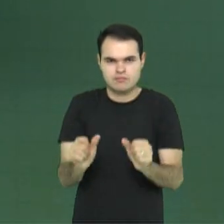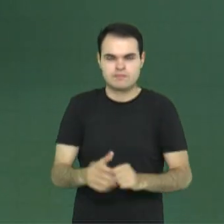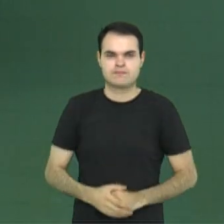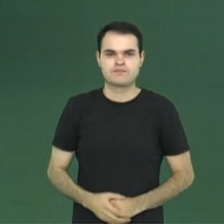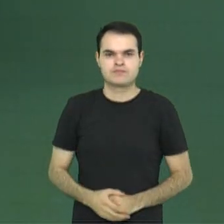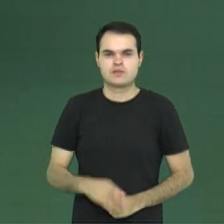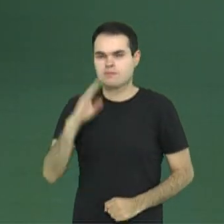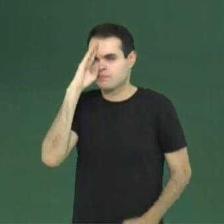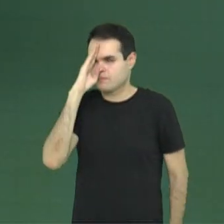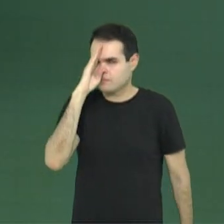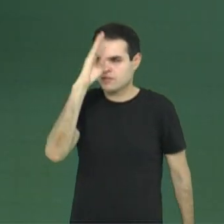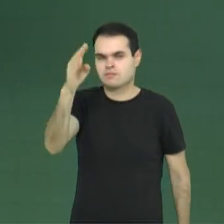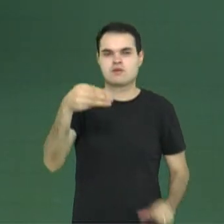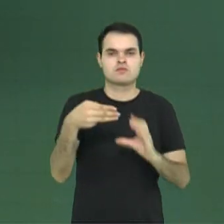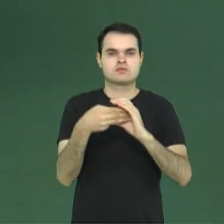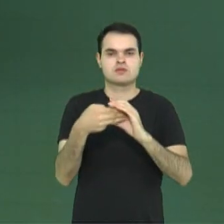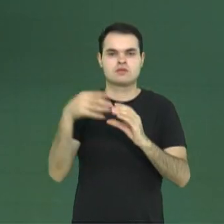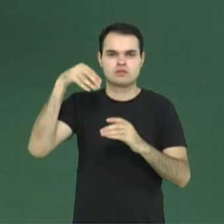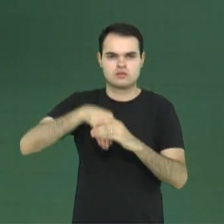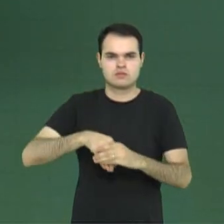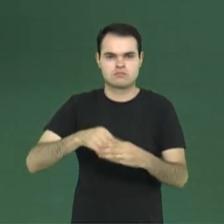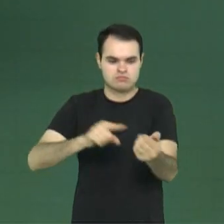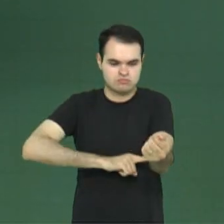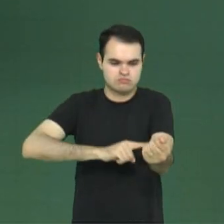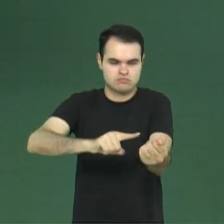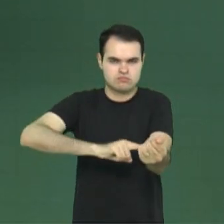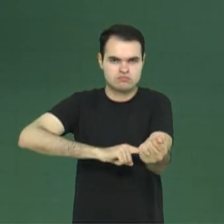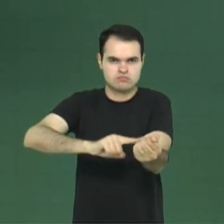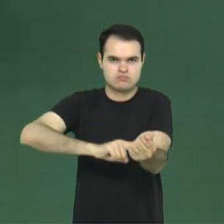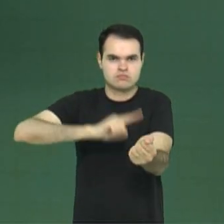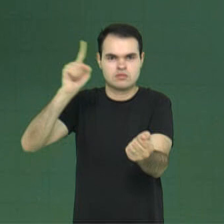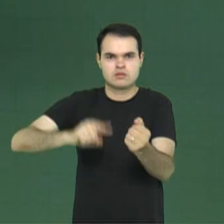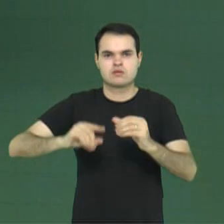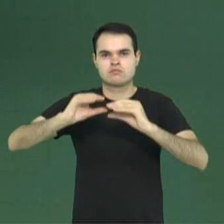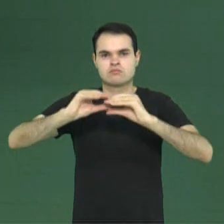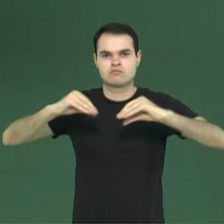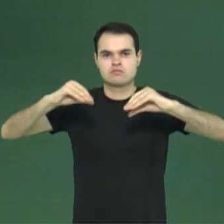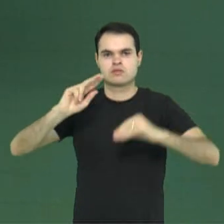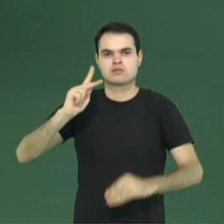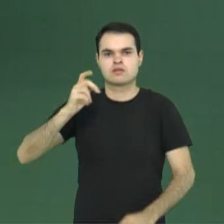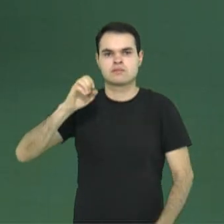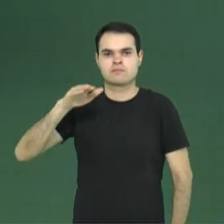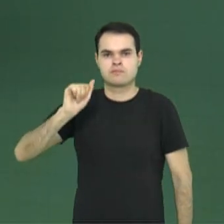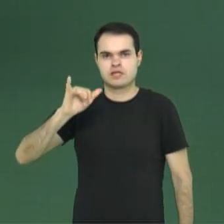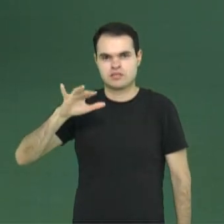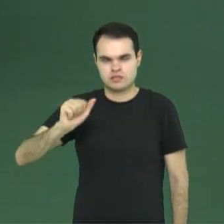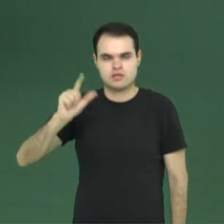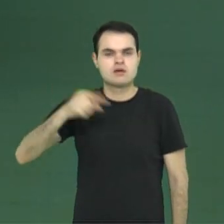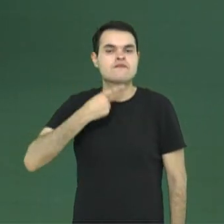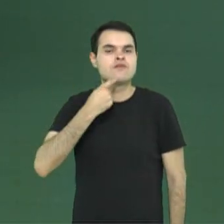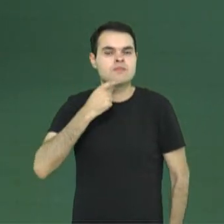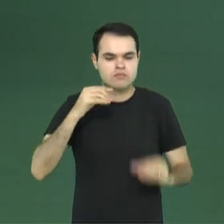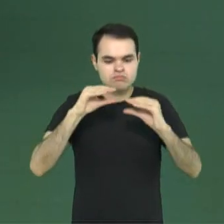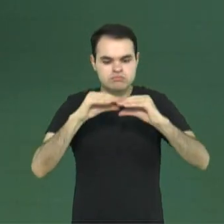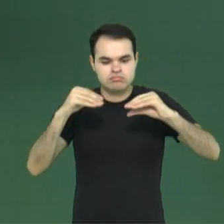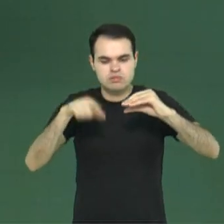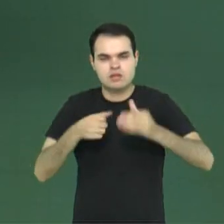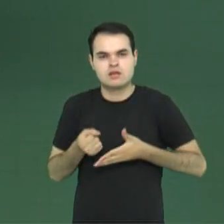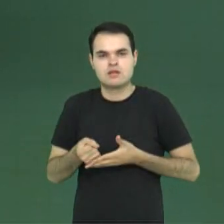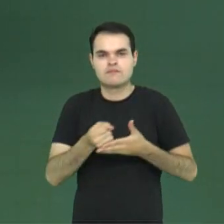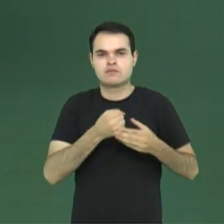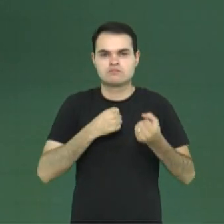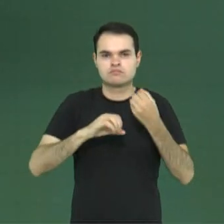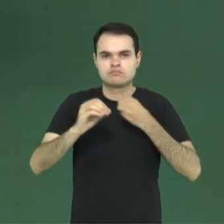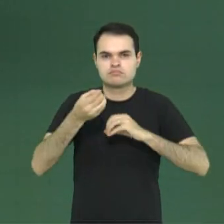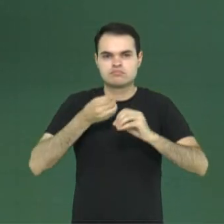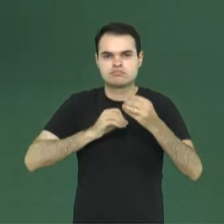A principal célula que a gente vai abordar dentro da corrente sanguínea aqui são as hemácias, tá? As hemácias, elas são responsáveis pelo transporte de oxigênio e